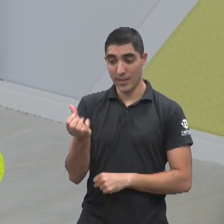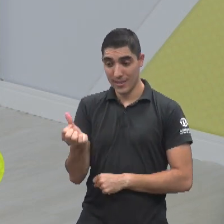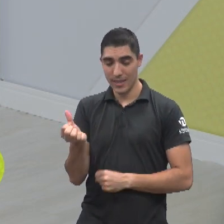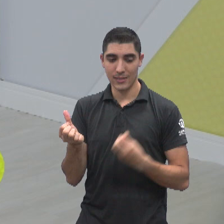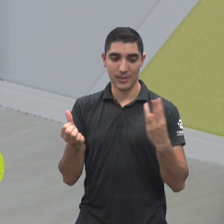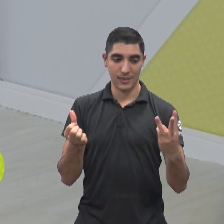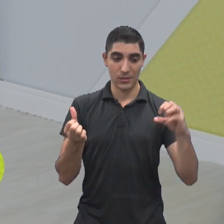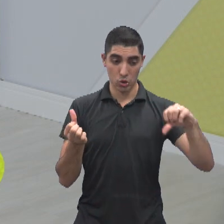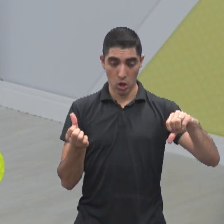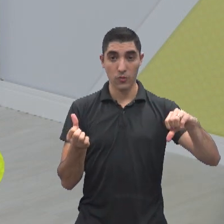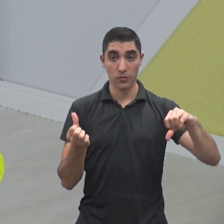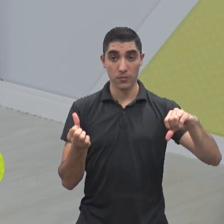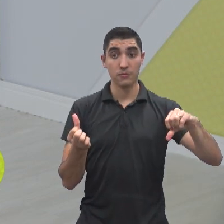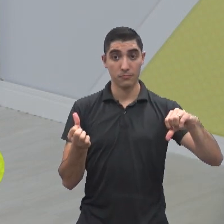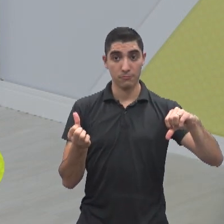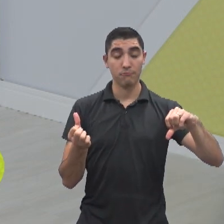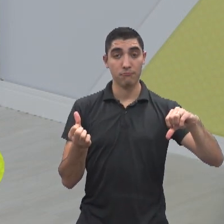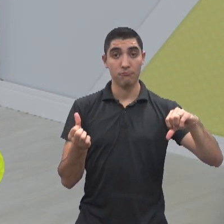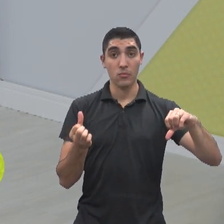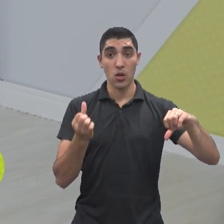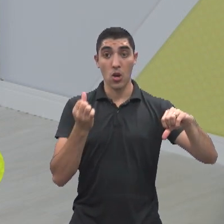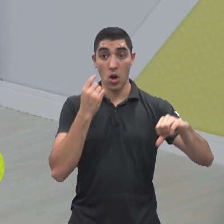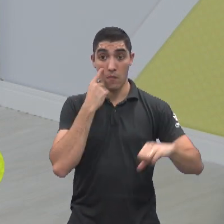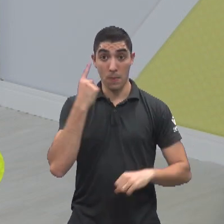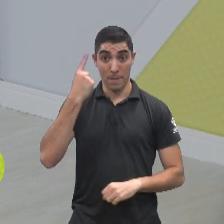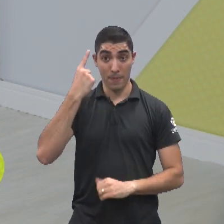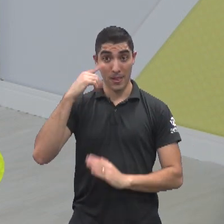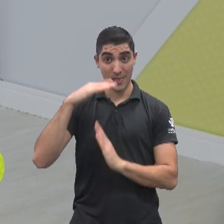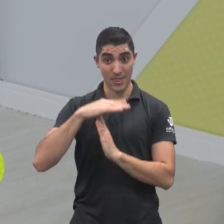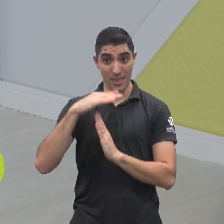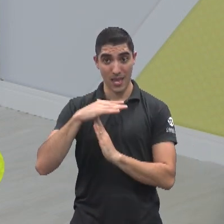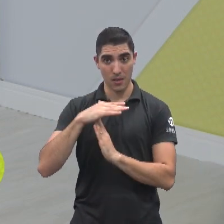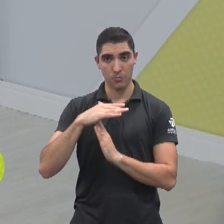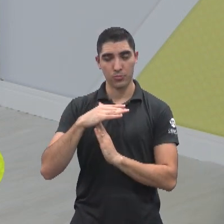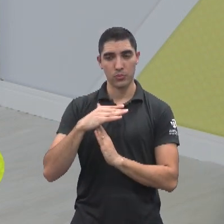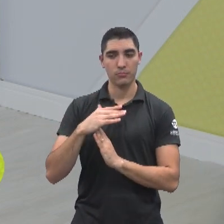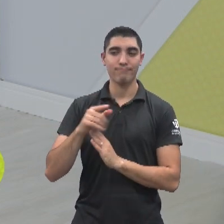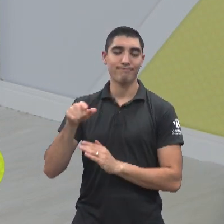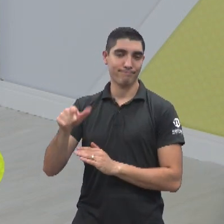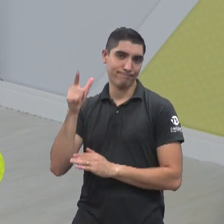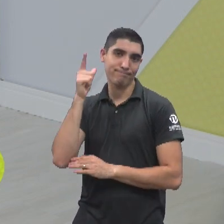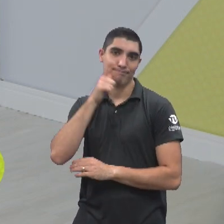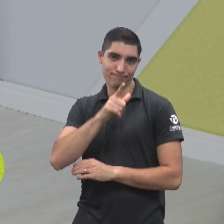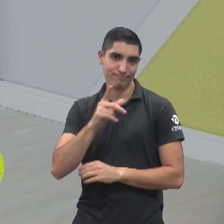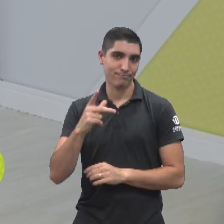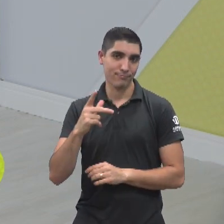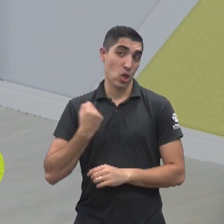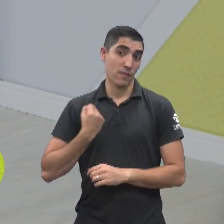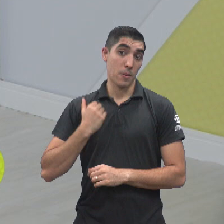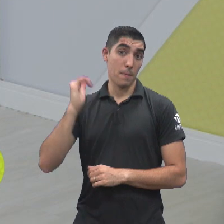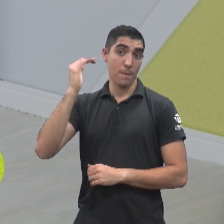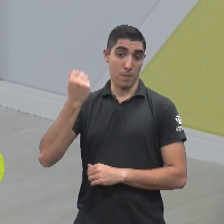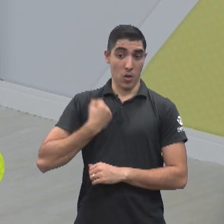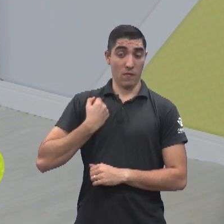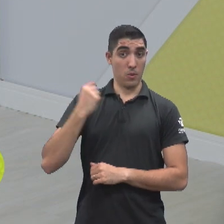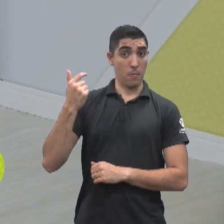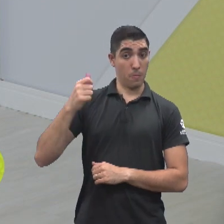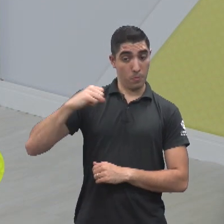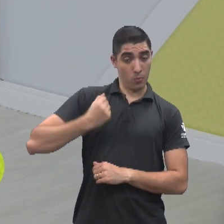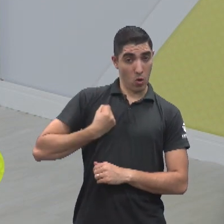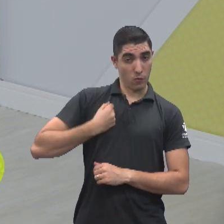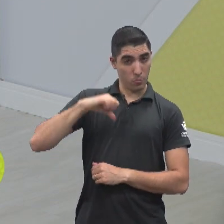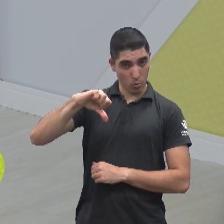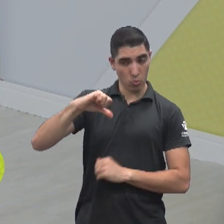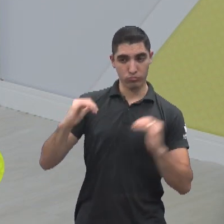46-39. Veja que o primeiro tempo foi praticamente que definiu o resultado final, 9 pontos de diferença. Terceiro quarto,